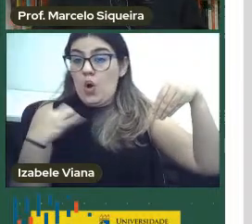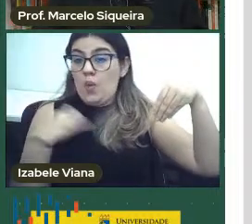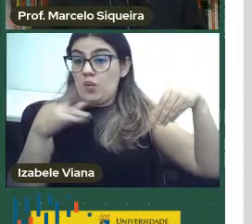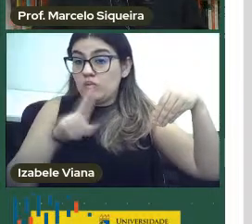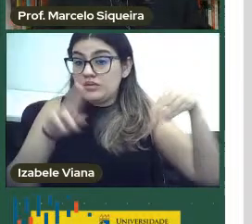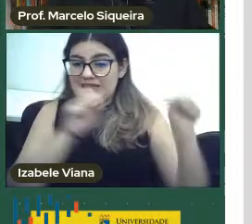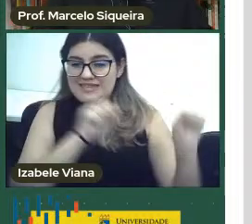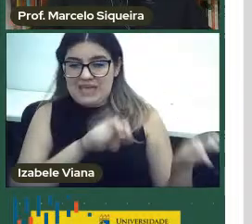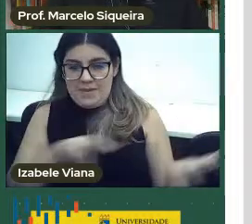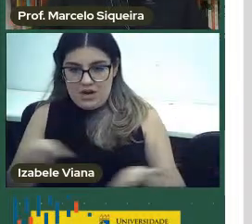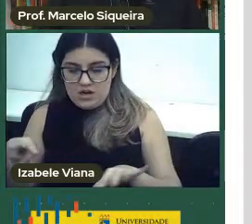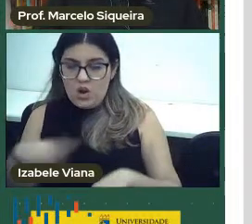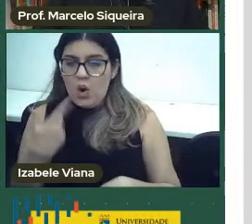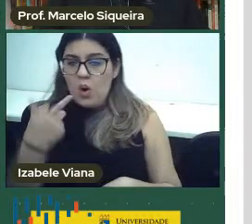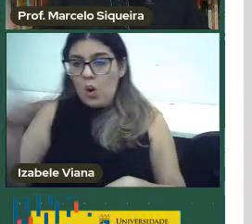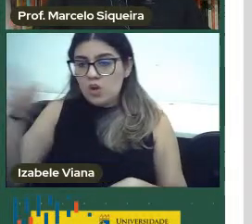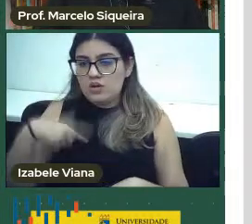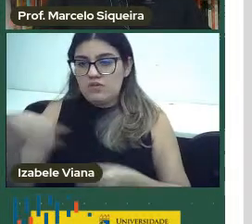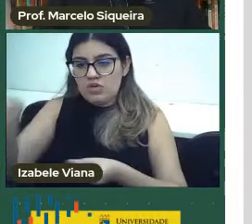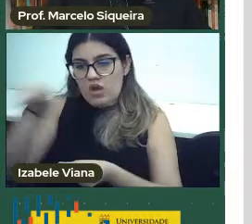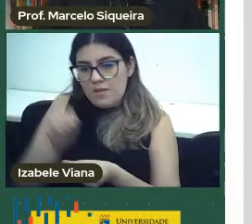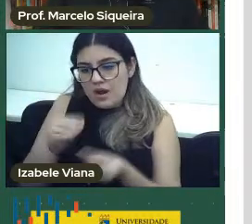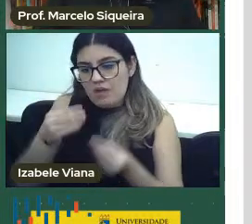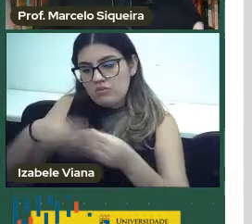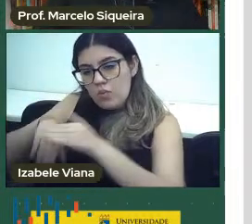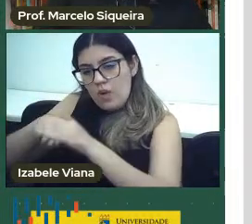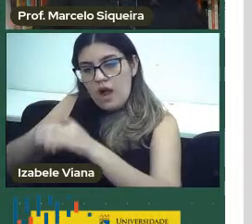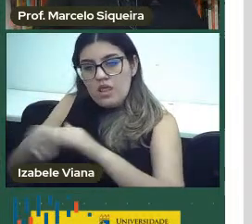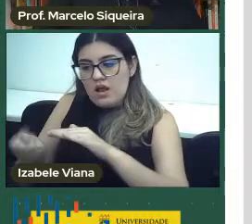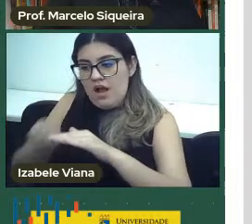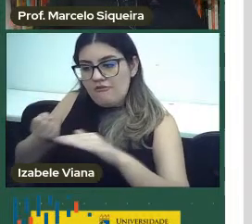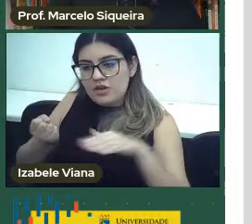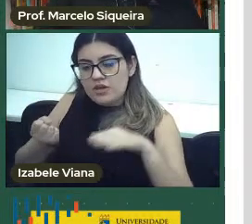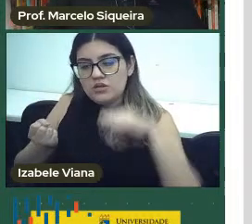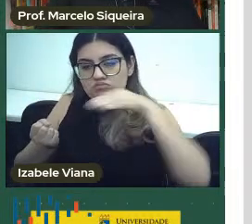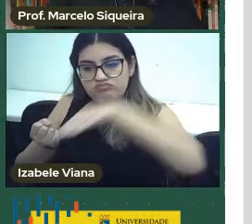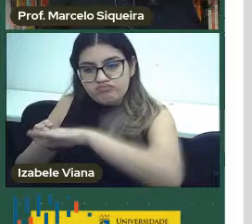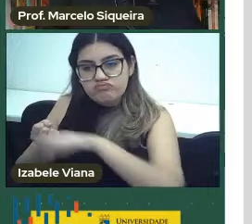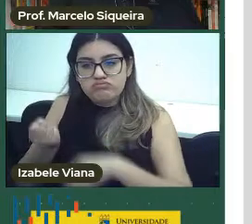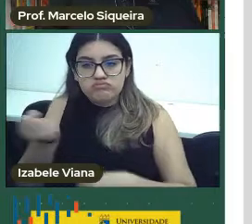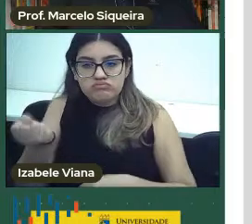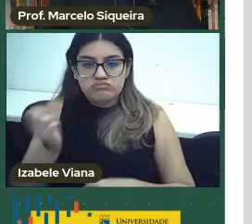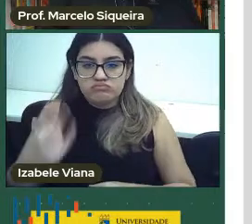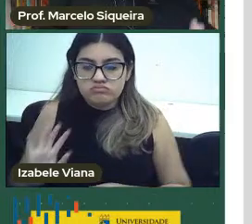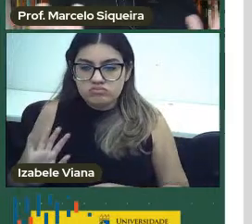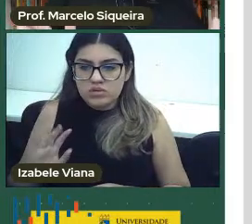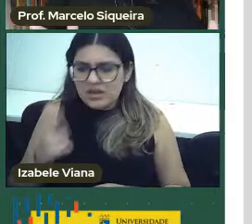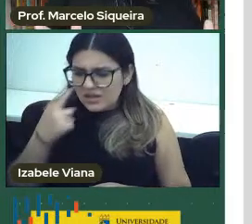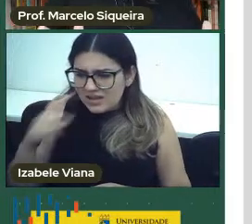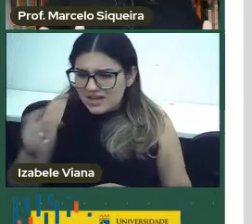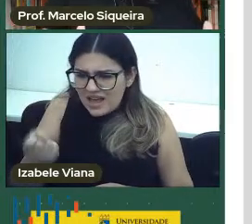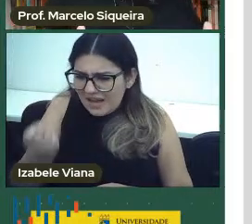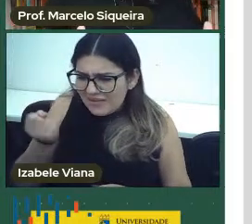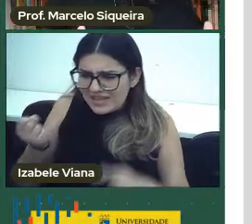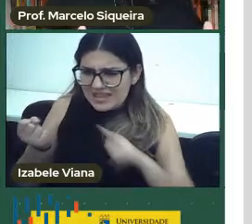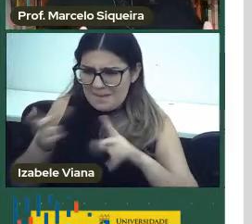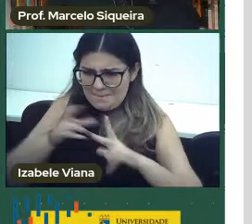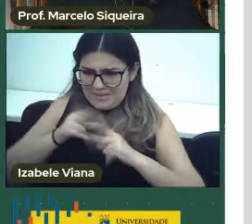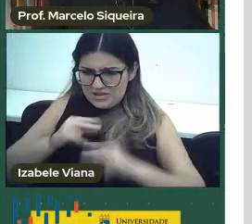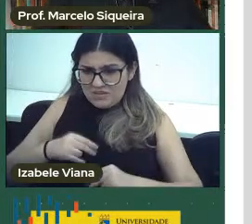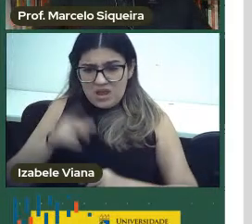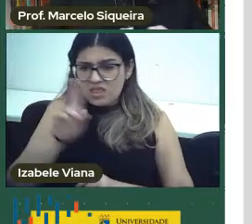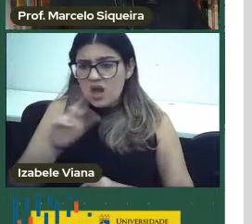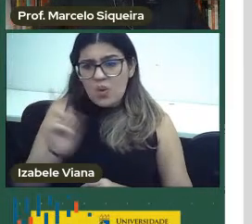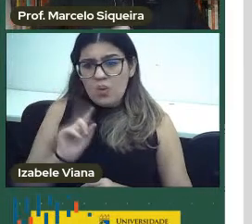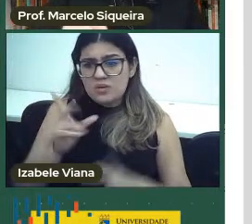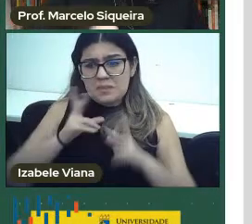eu vou dobrar e colocar nas gavetas. Ora, tem uma gaveta aqui que tem pijama, mas o Marcelo não usa pijama.